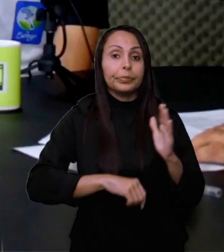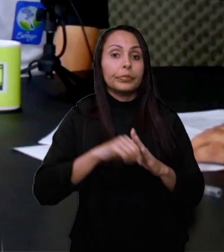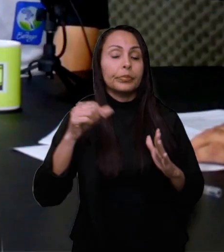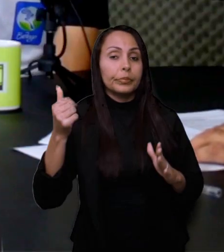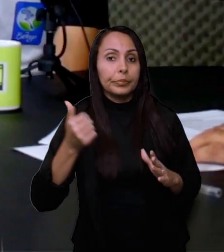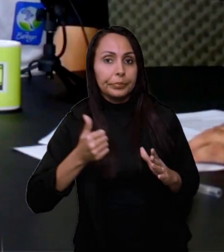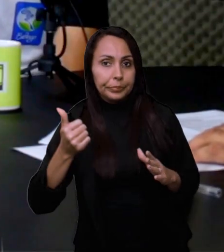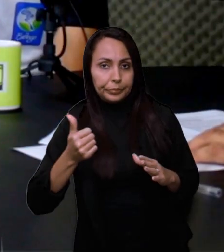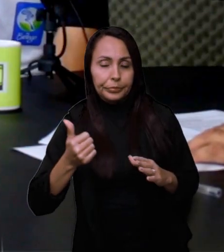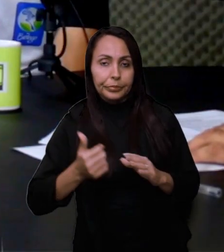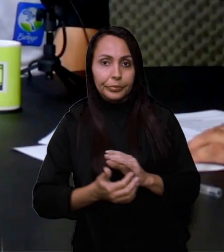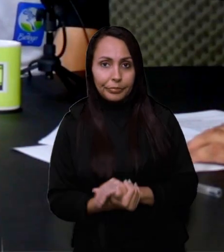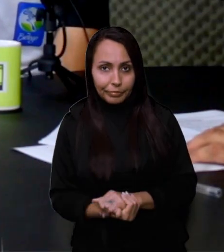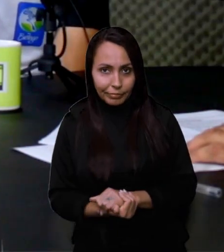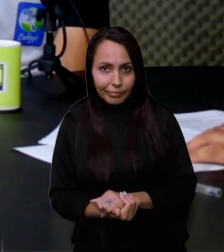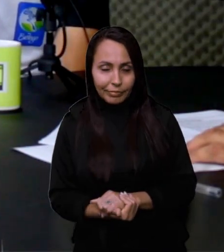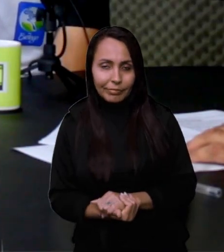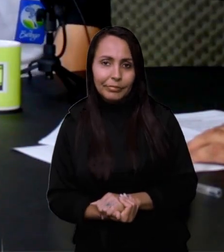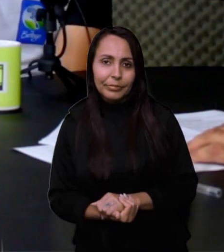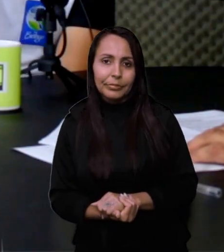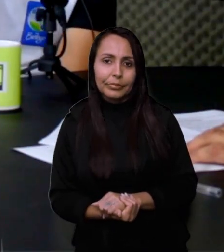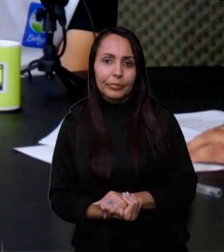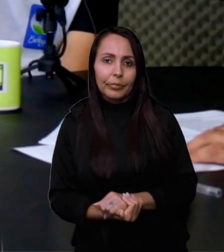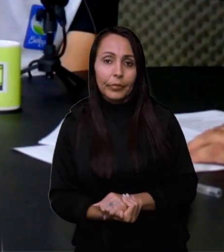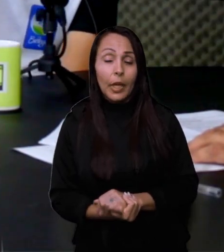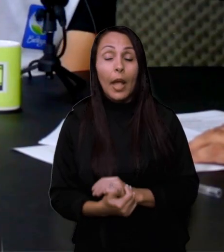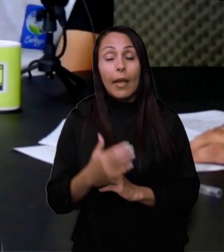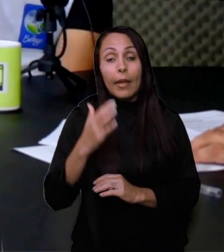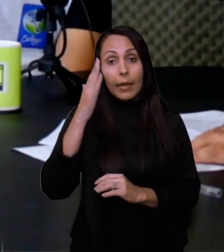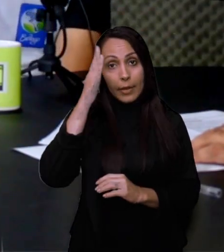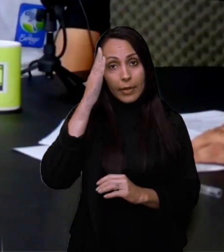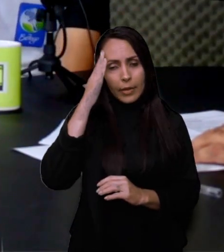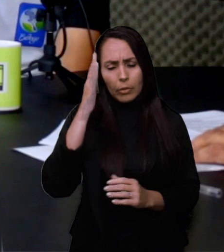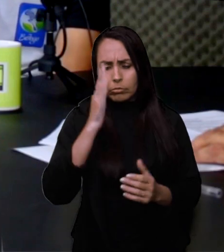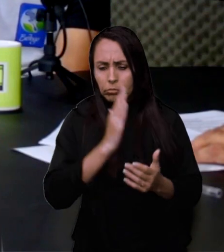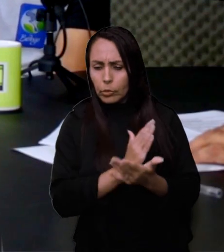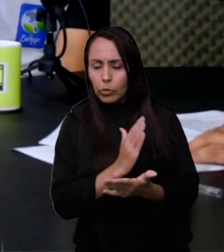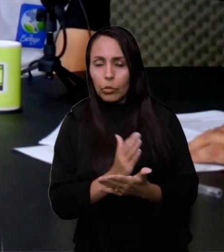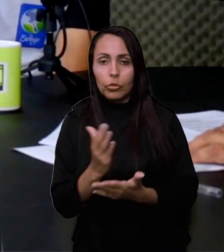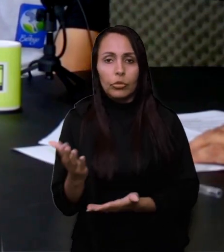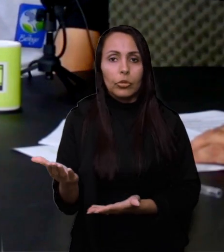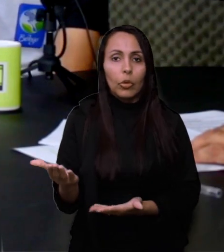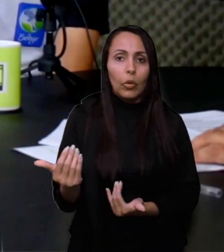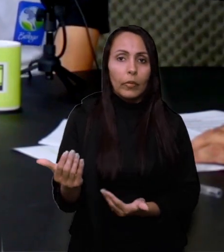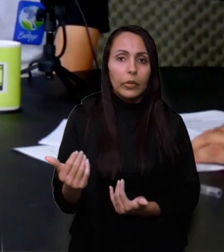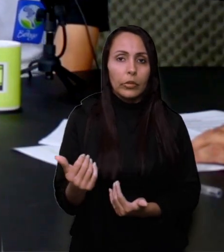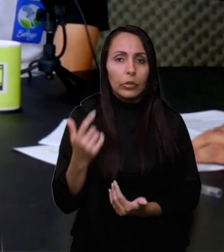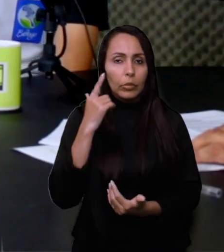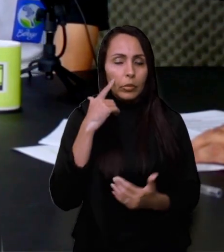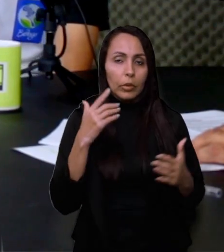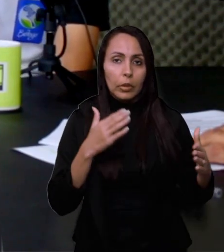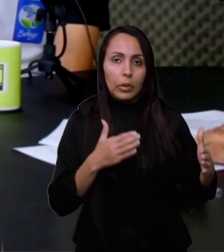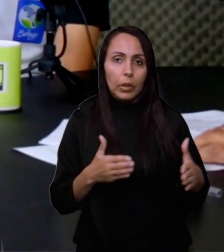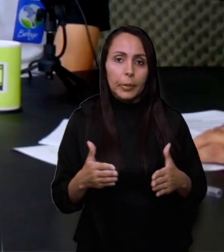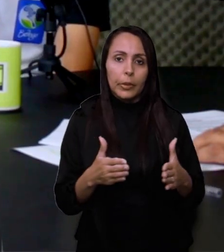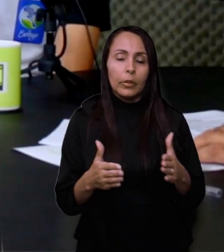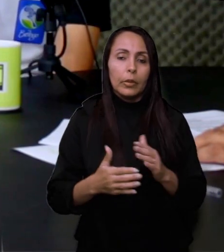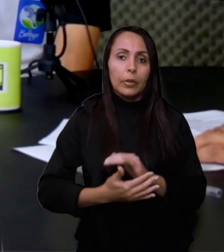Primeiramente, que entendam que alguns jovens que vocês vão encontrar no caminho de vocês,